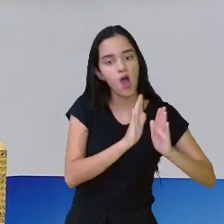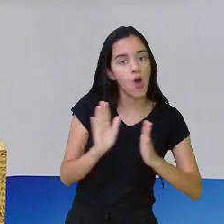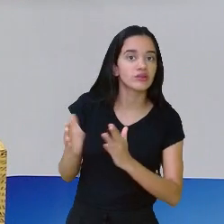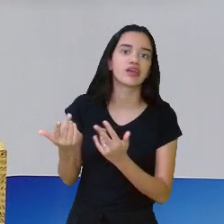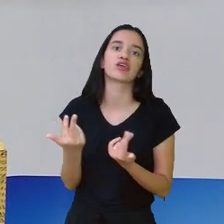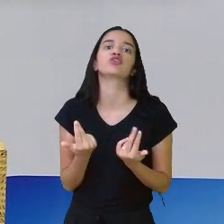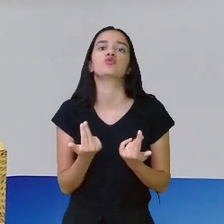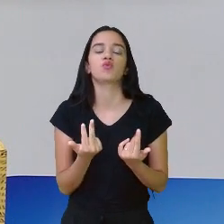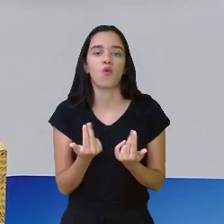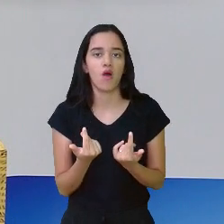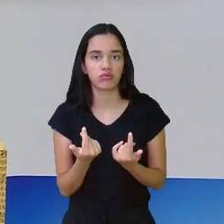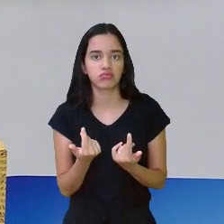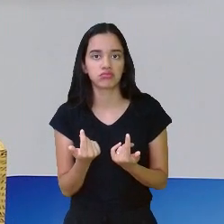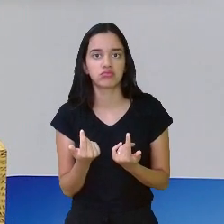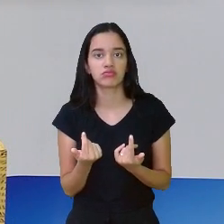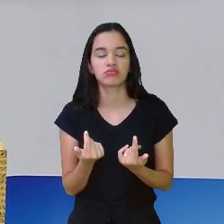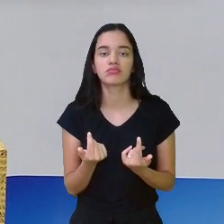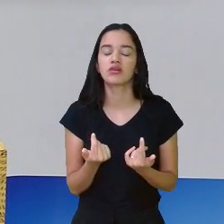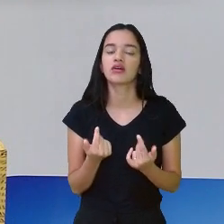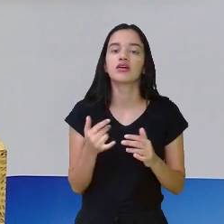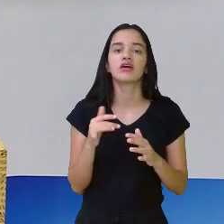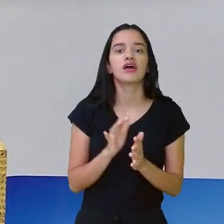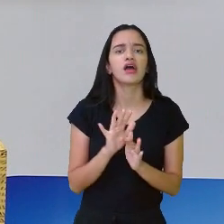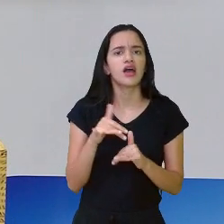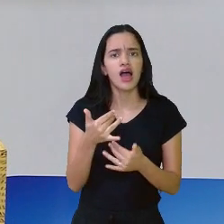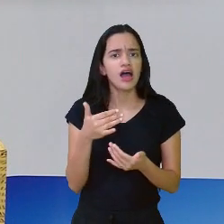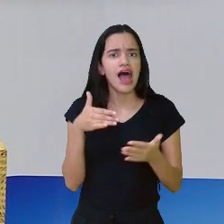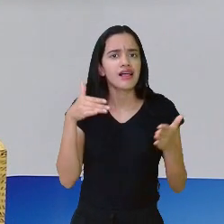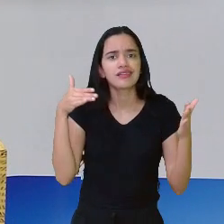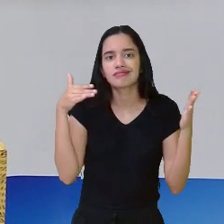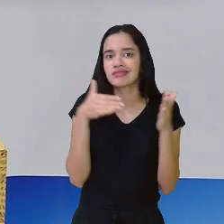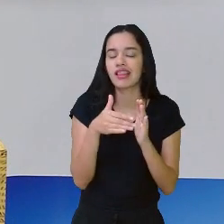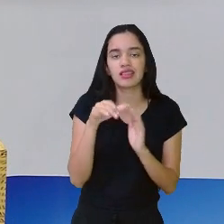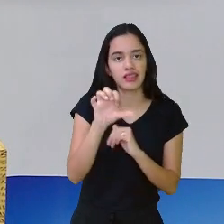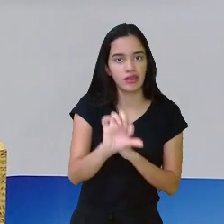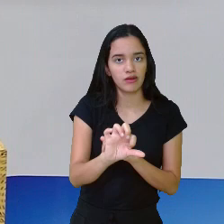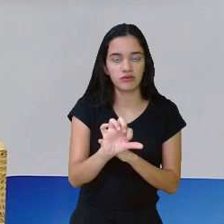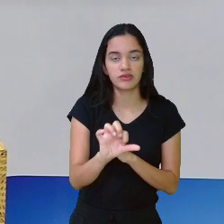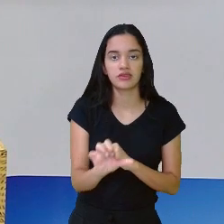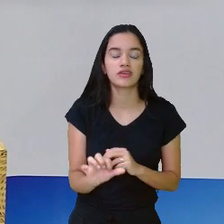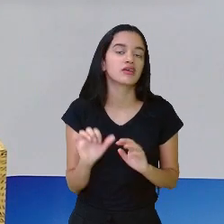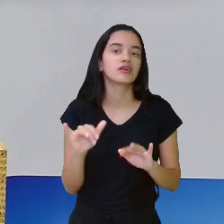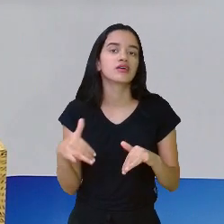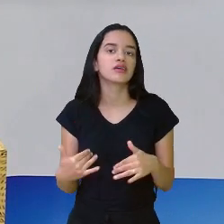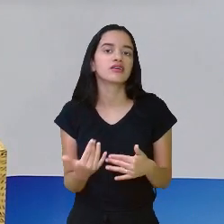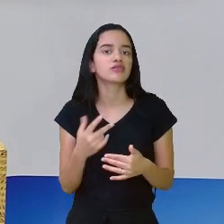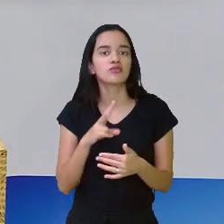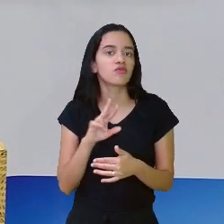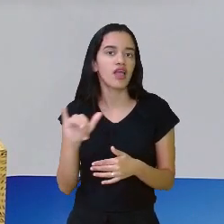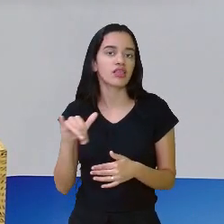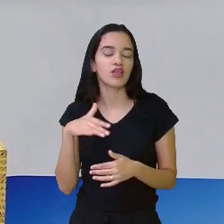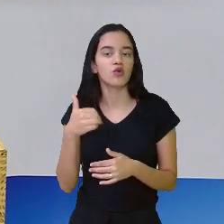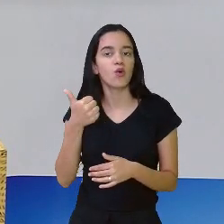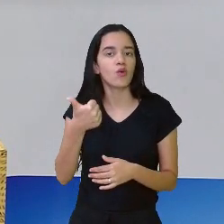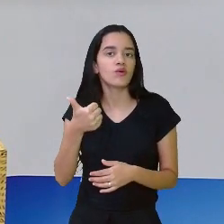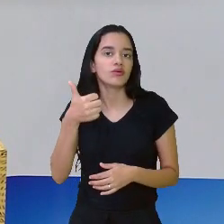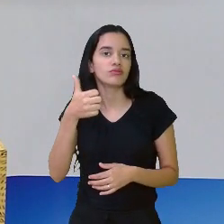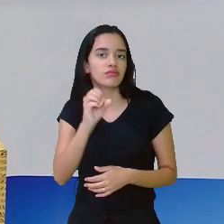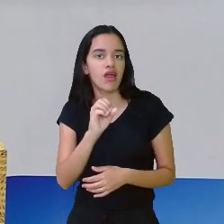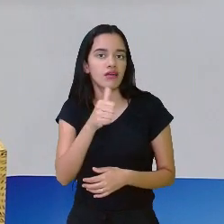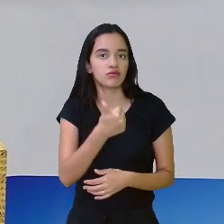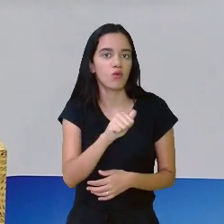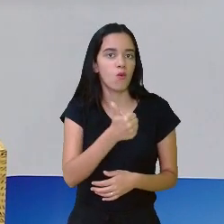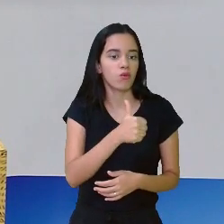No caso, na ordem das unidades, que só vai até 9. Então, jamais vai ter ali um 10, um 11, um 12 e um 13,